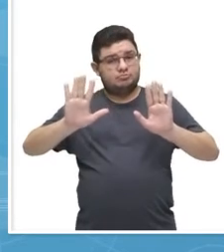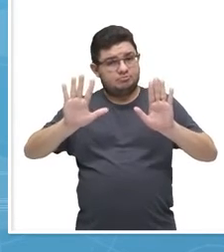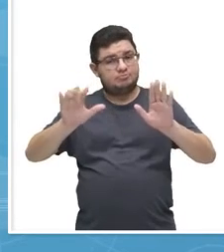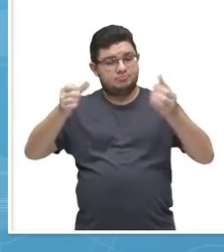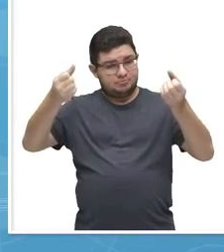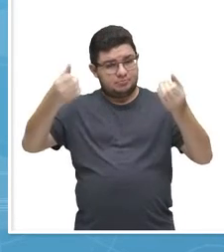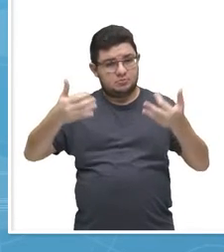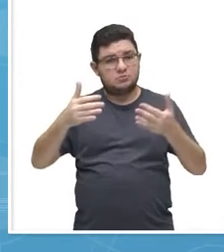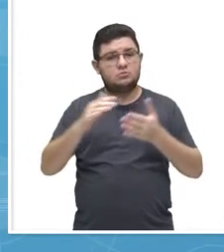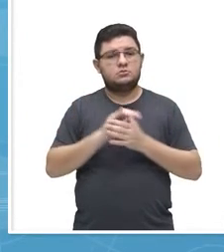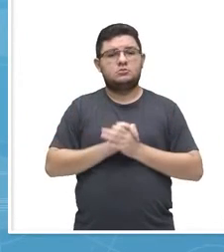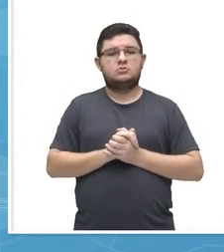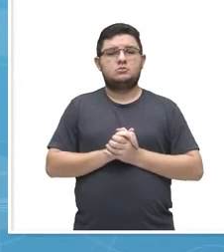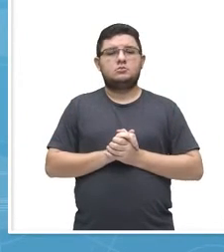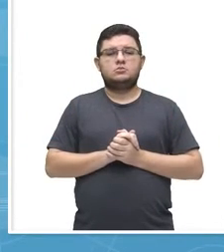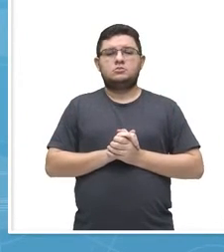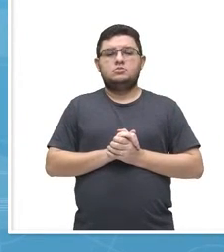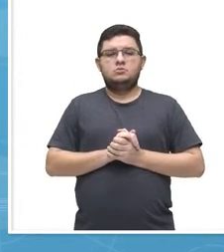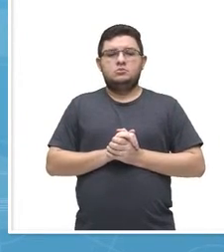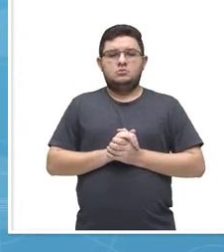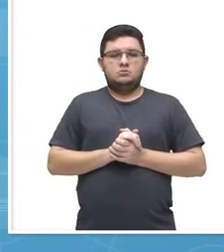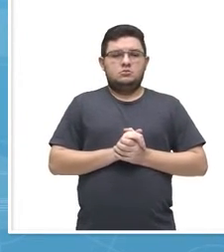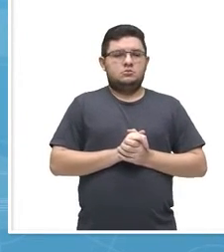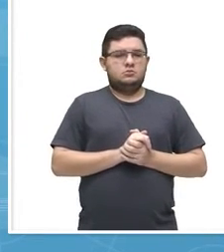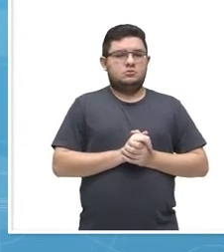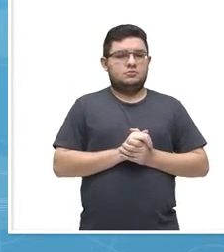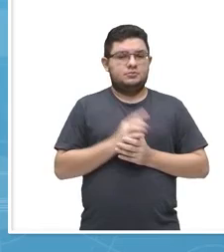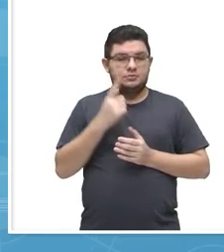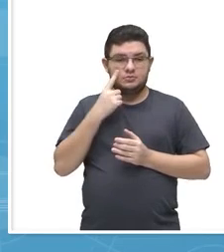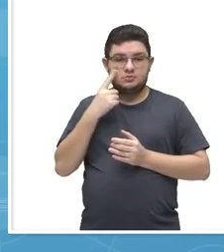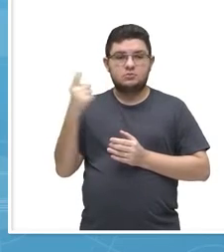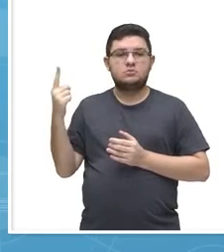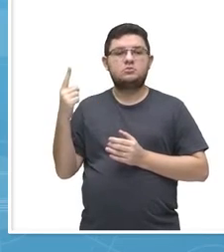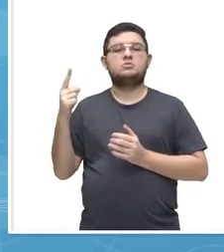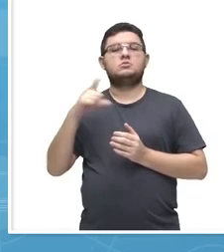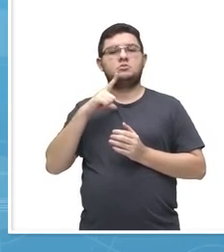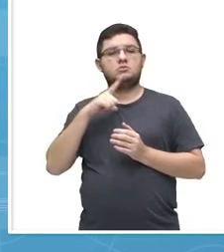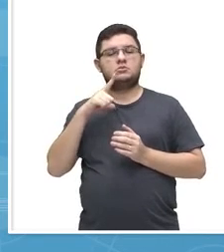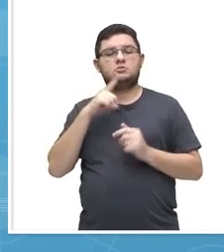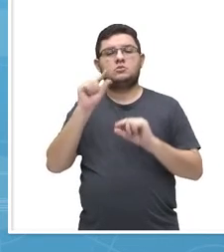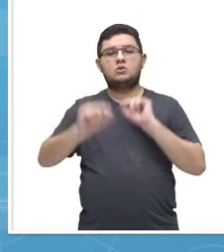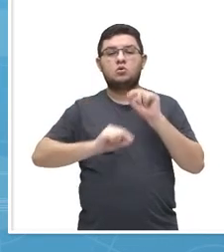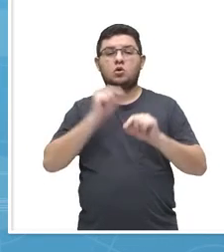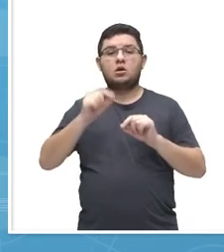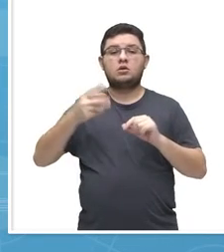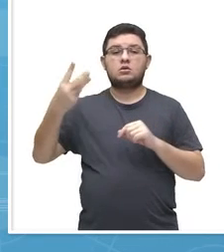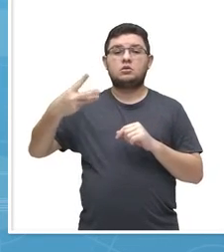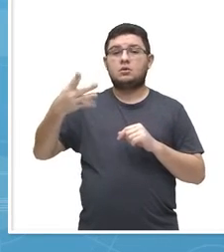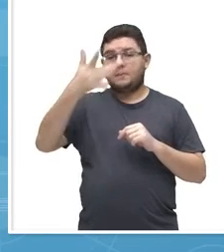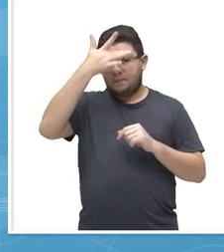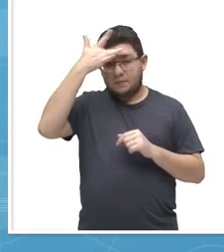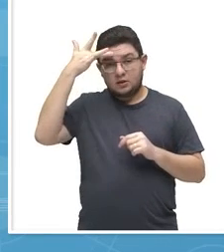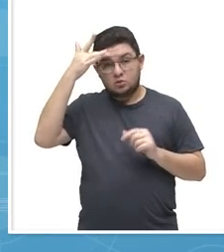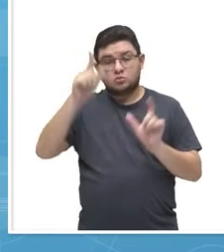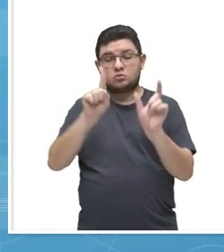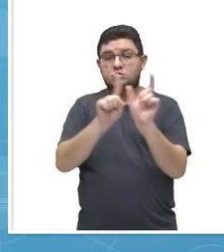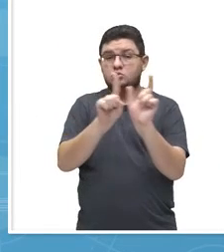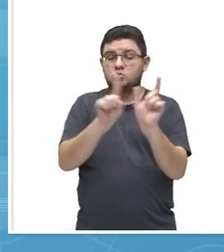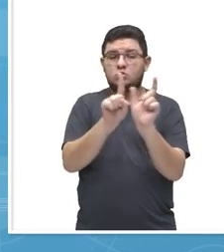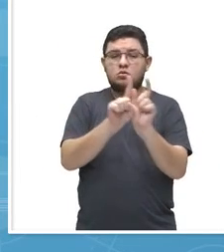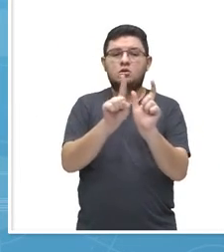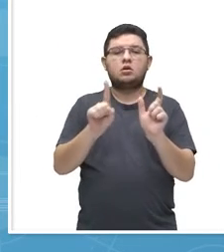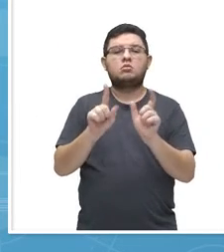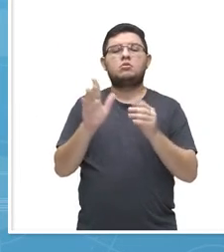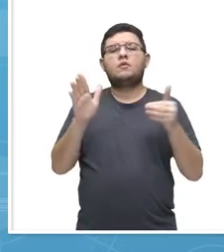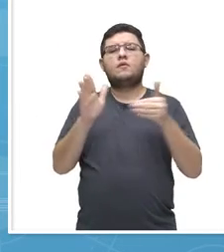comigo. Olha só, gente, os verbos terminados em Y na terceira pessoa do singular, o que acontece com eles? O